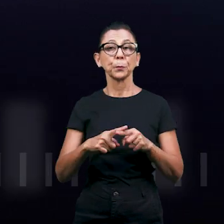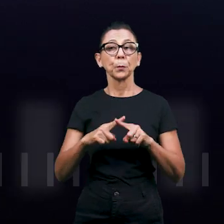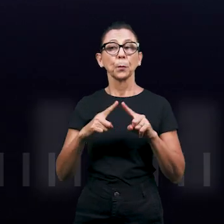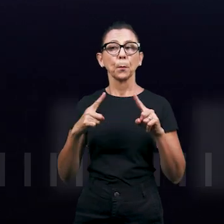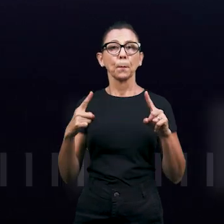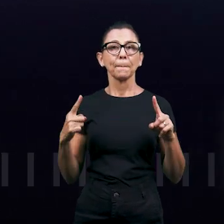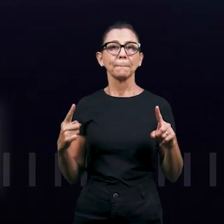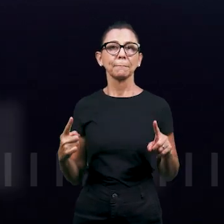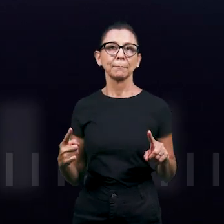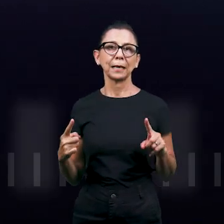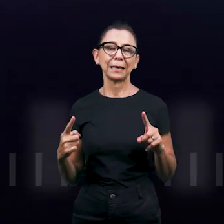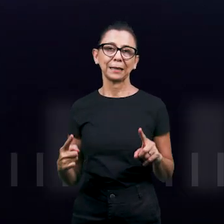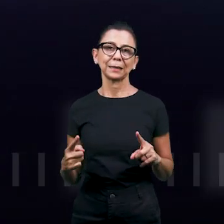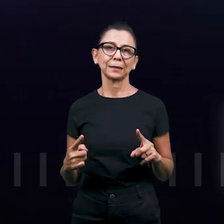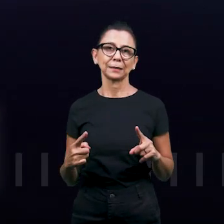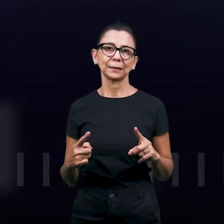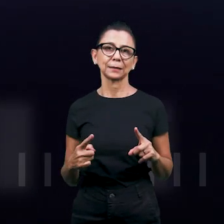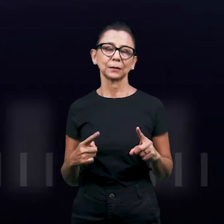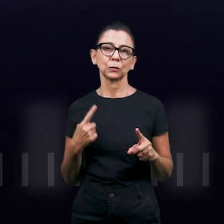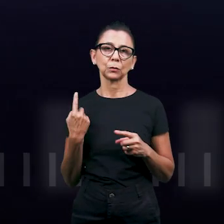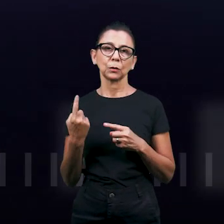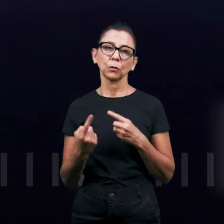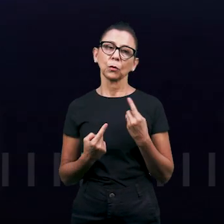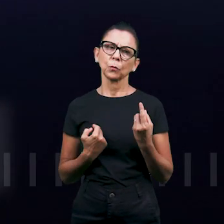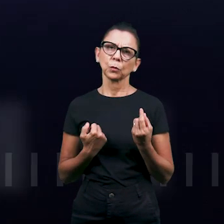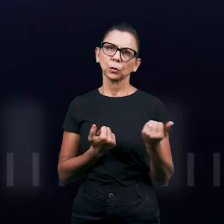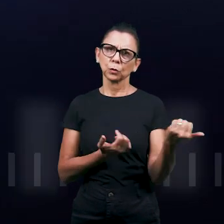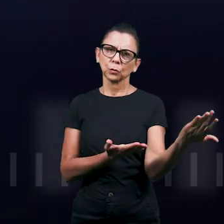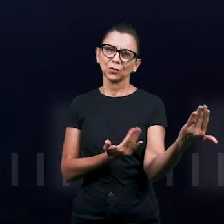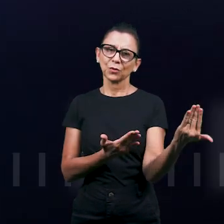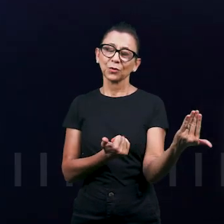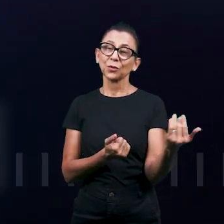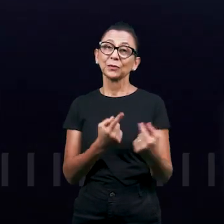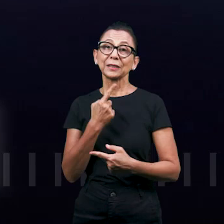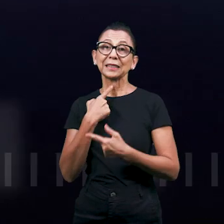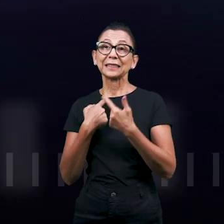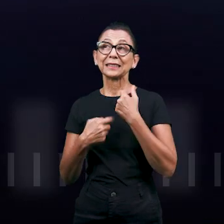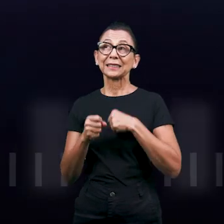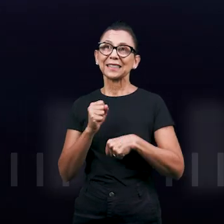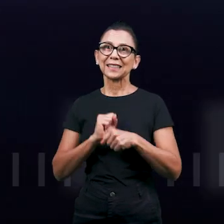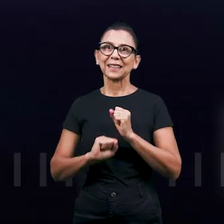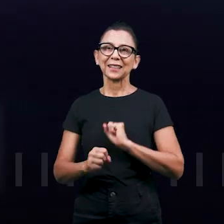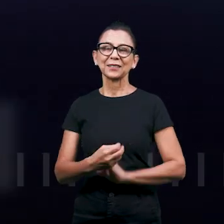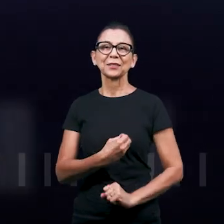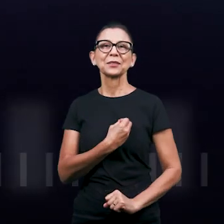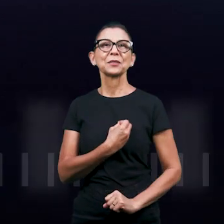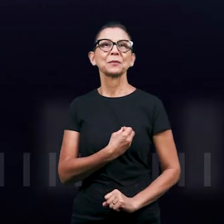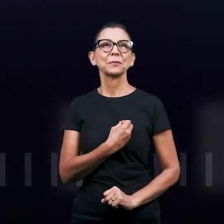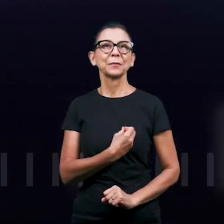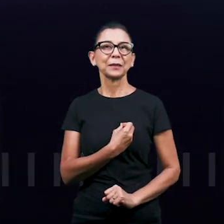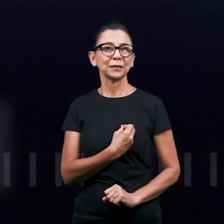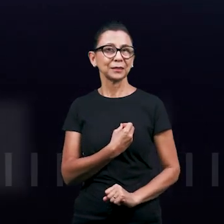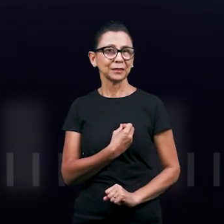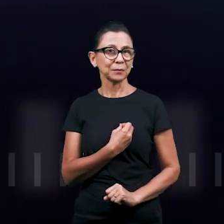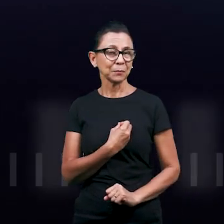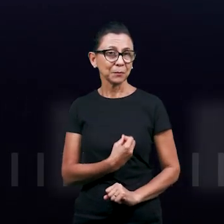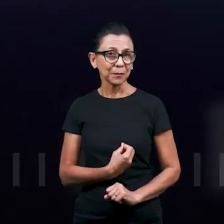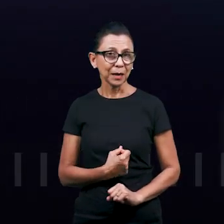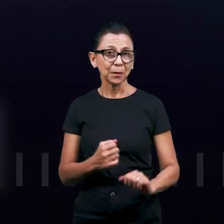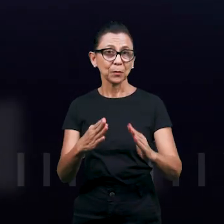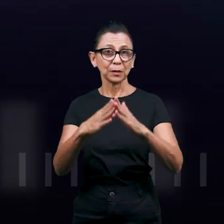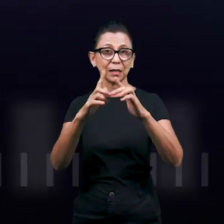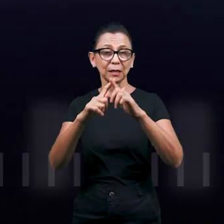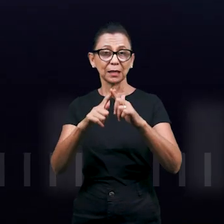sexta, alguns fizeram igual Cariacica, a semana agora fez domingo à tarde. Nós estamos mantendo